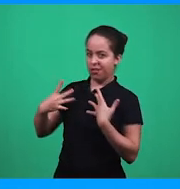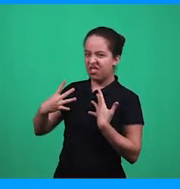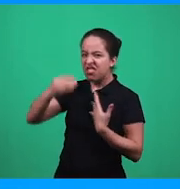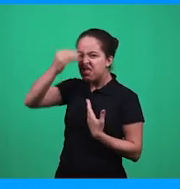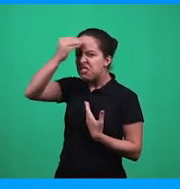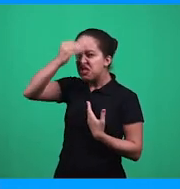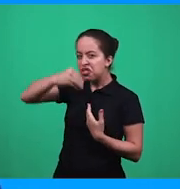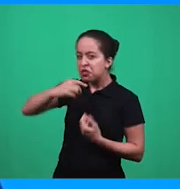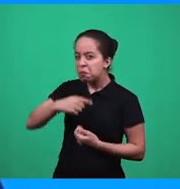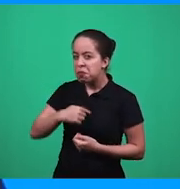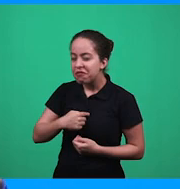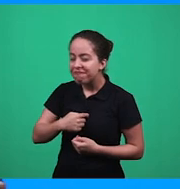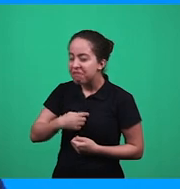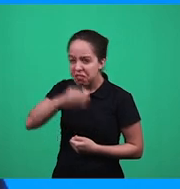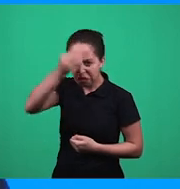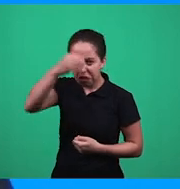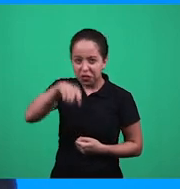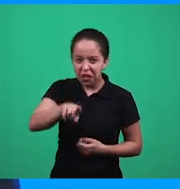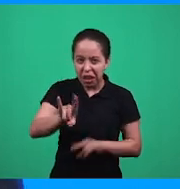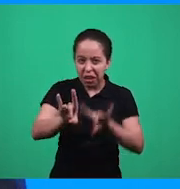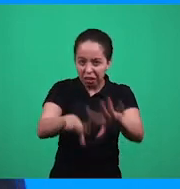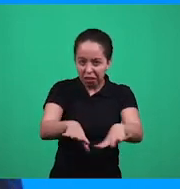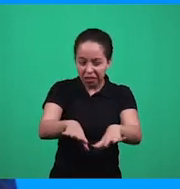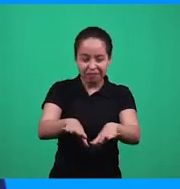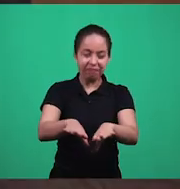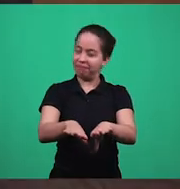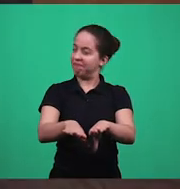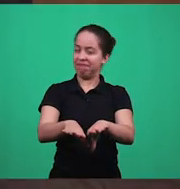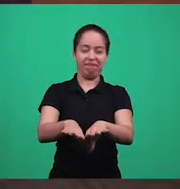mim, não desiste de você.